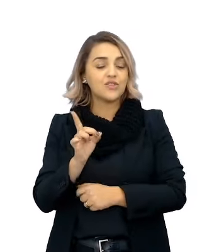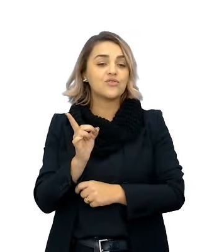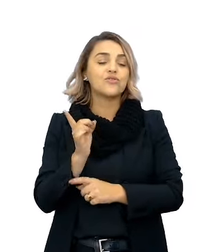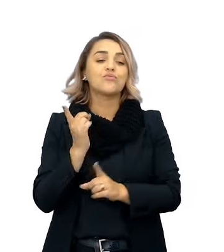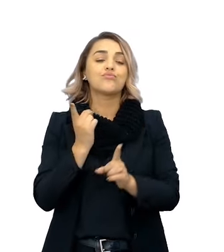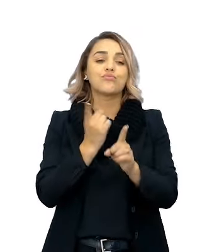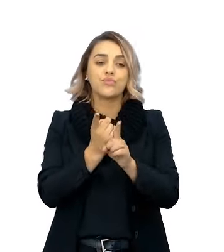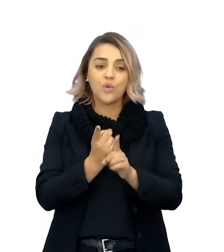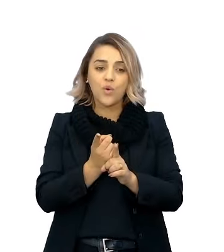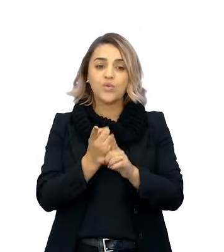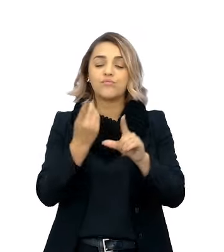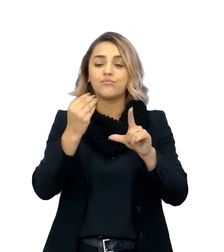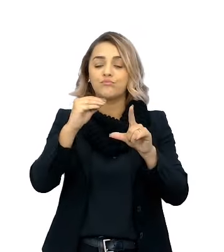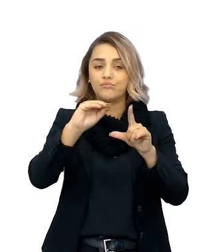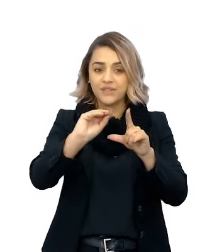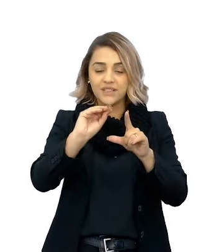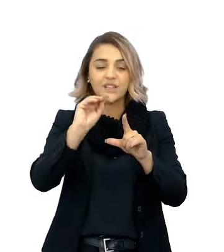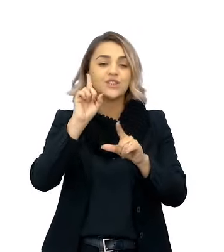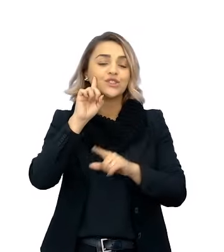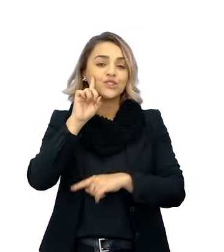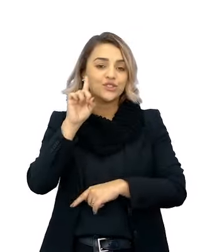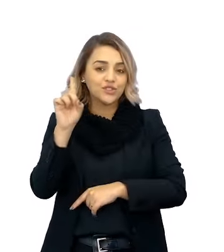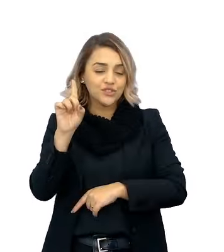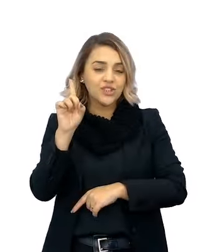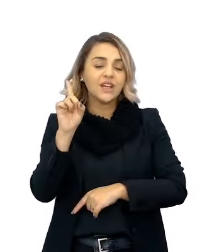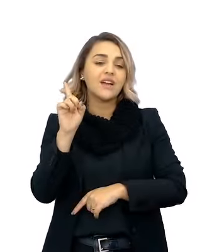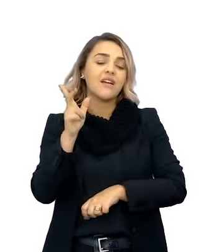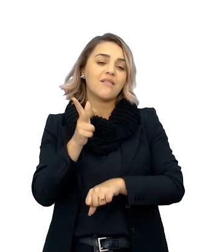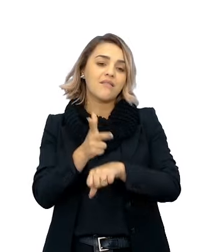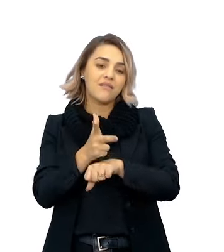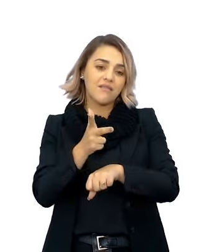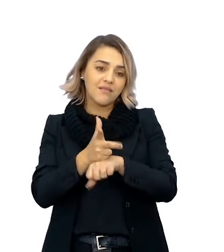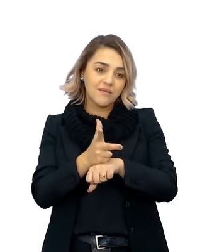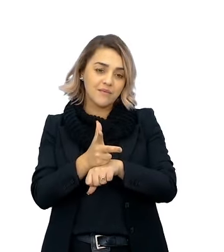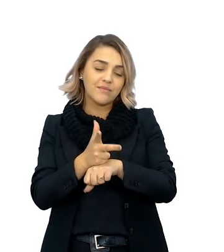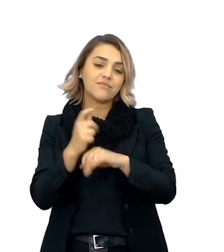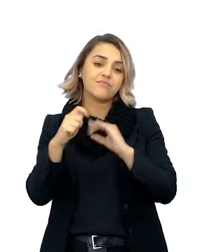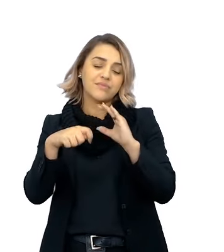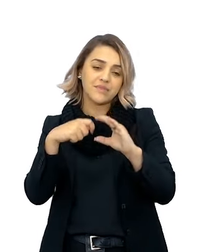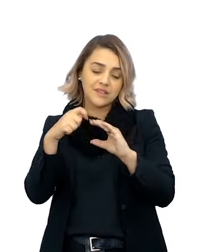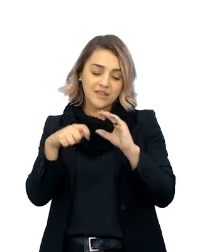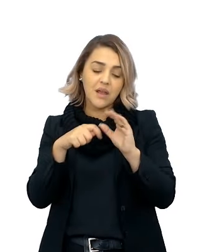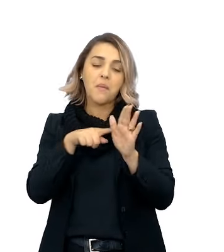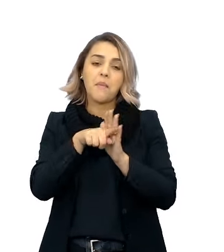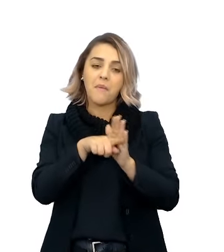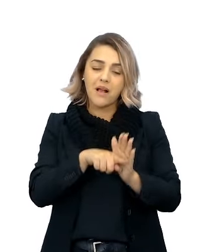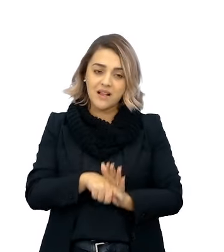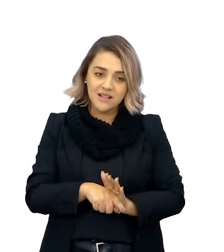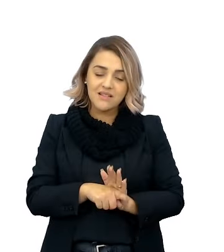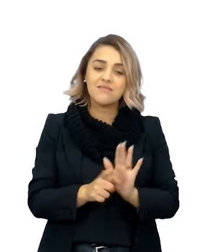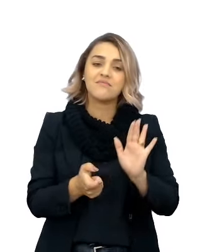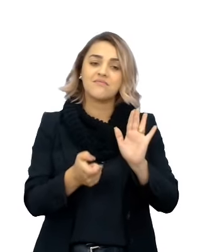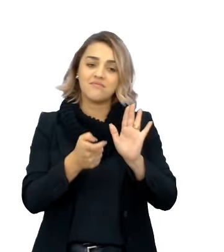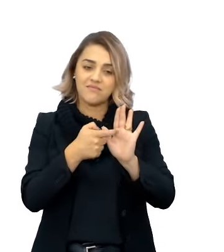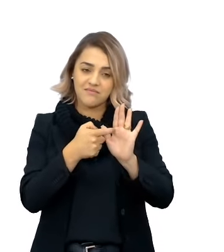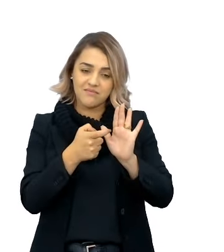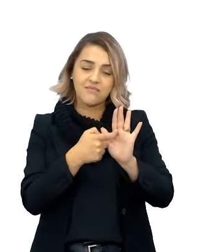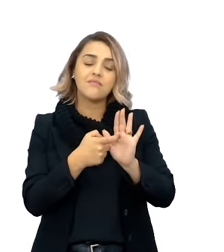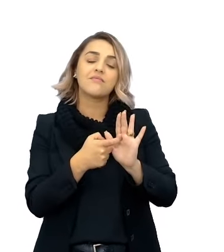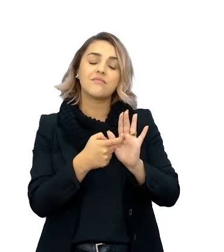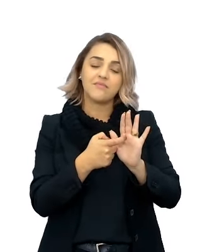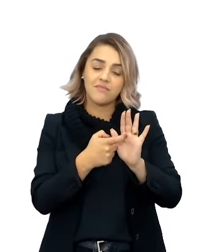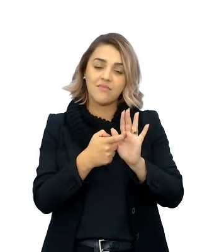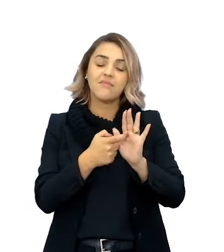a data da gravação, coloco lá, e ponho pesquisar. E aí, clico, né, na